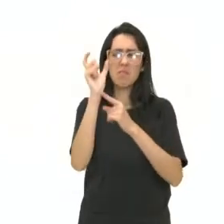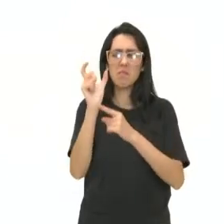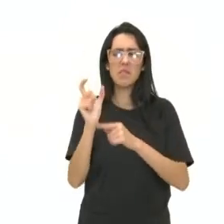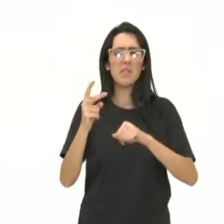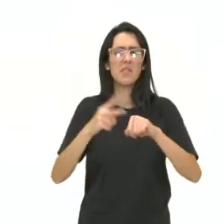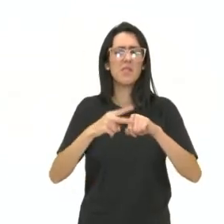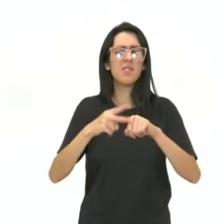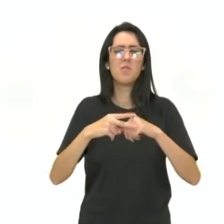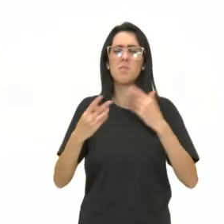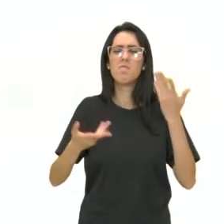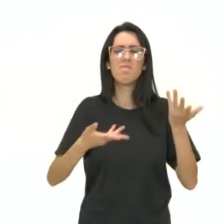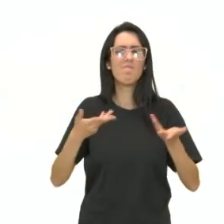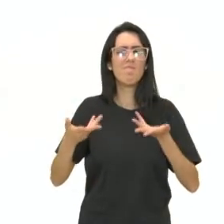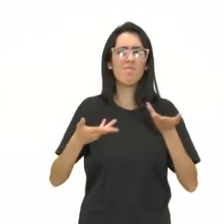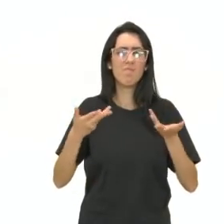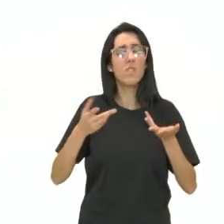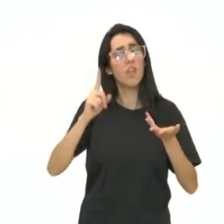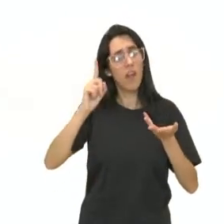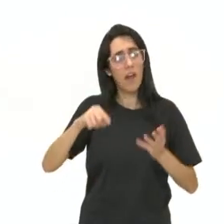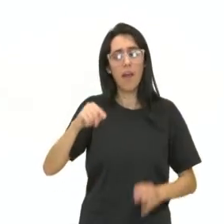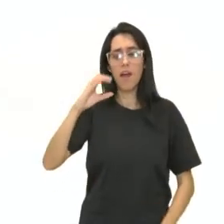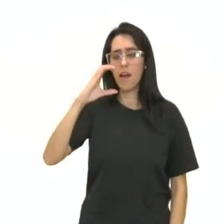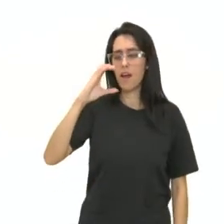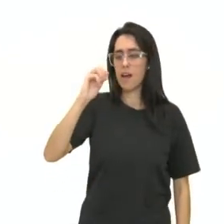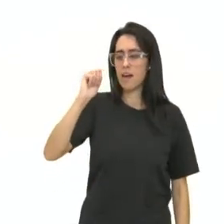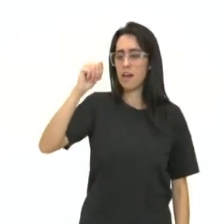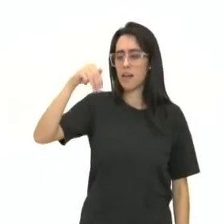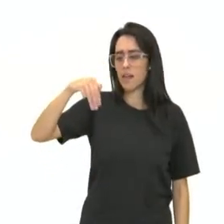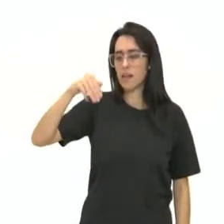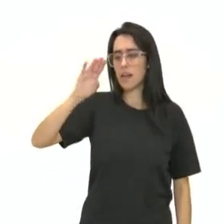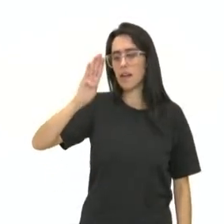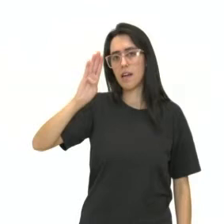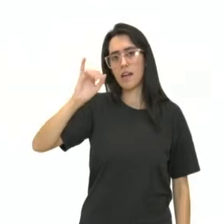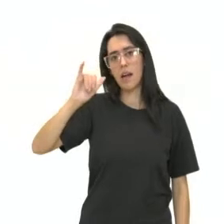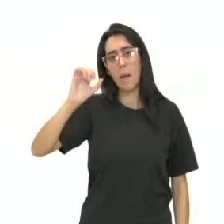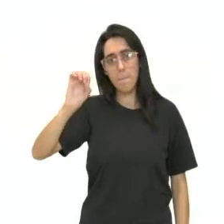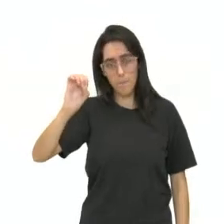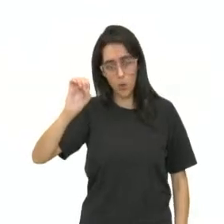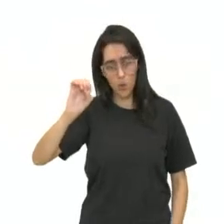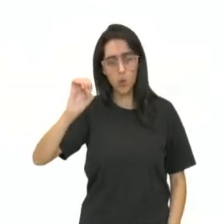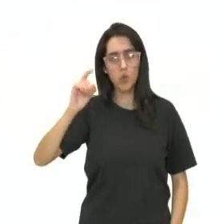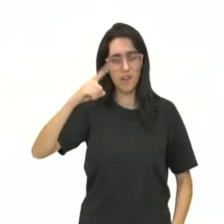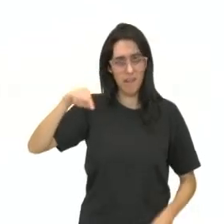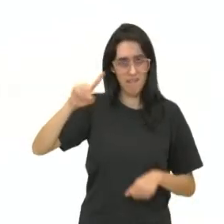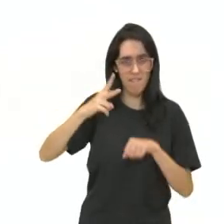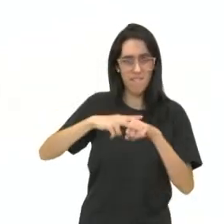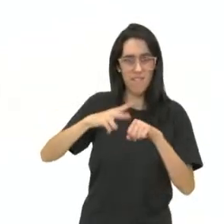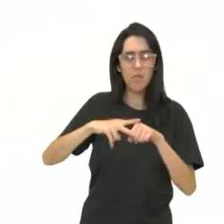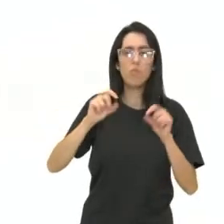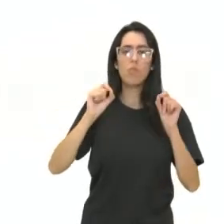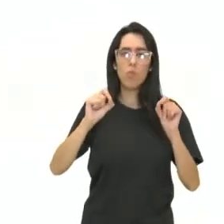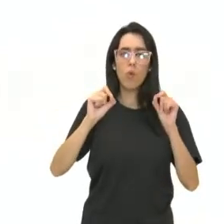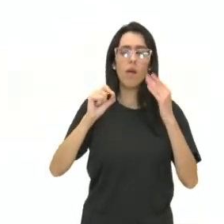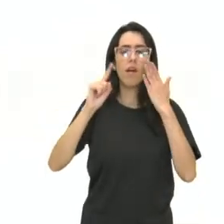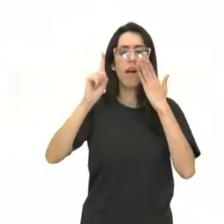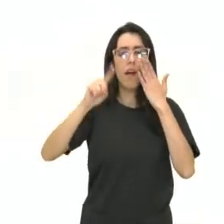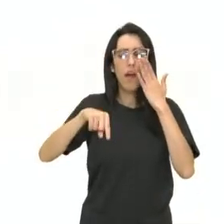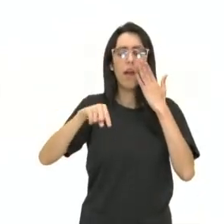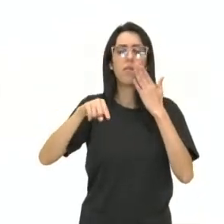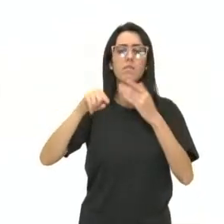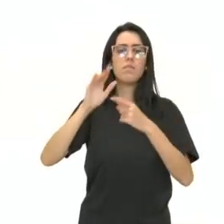poner-se. São verbos de cambio, tá? Os verbos de cambio são aqueles que expressam